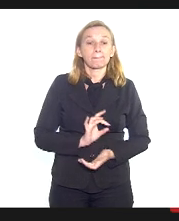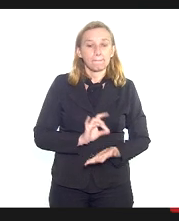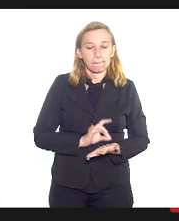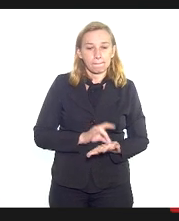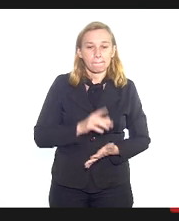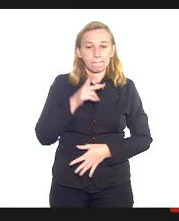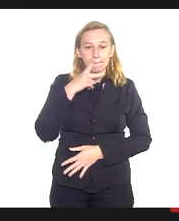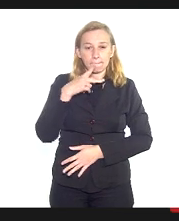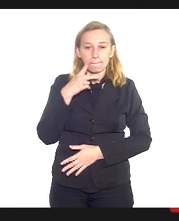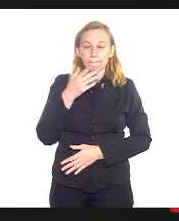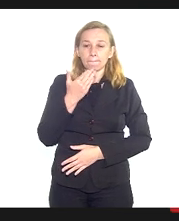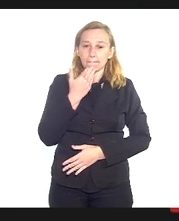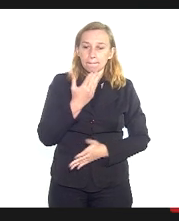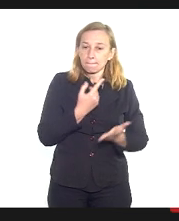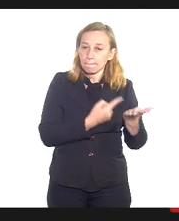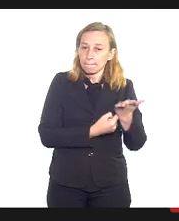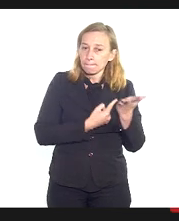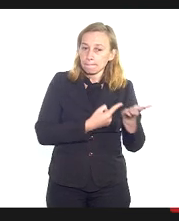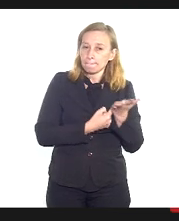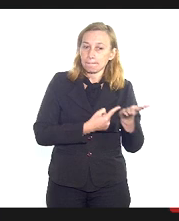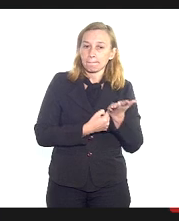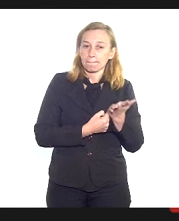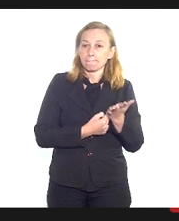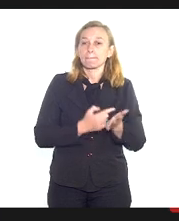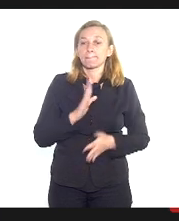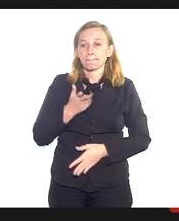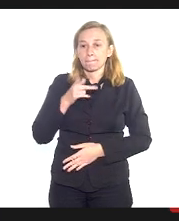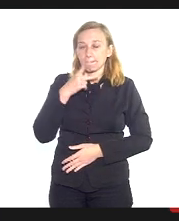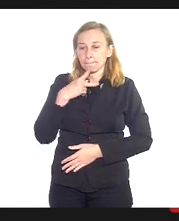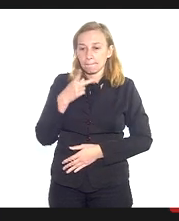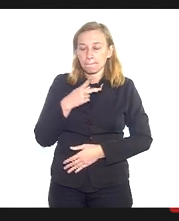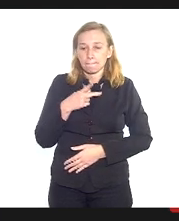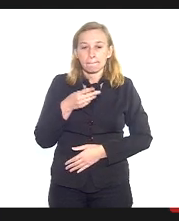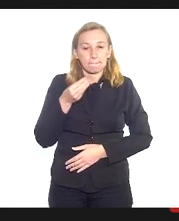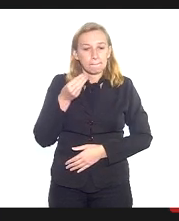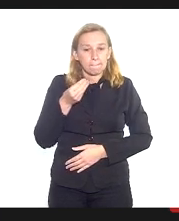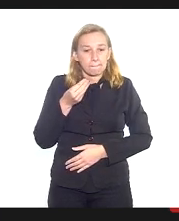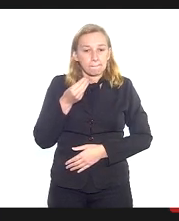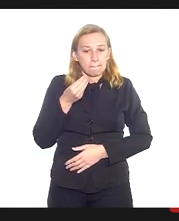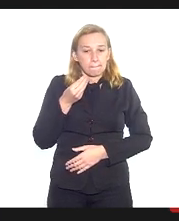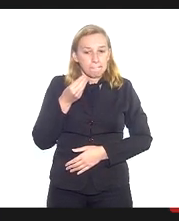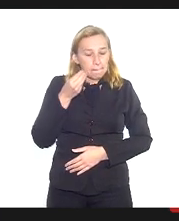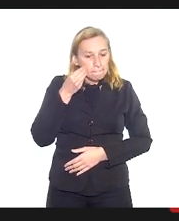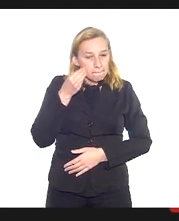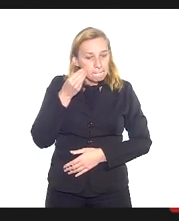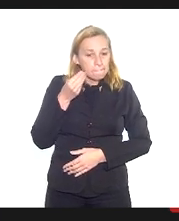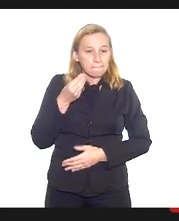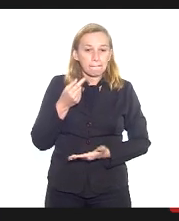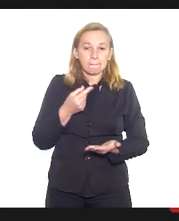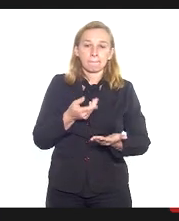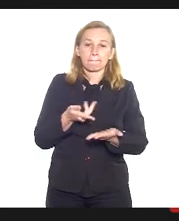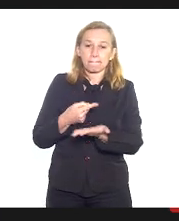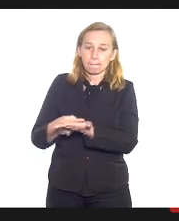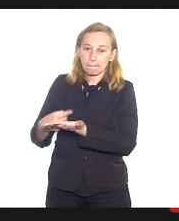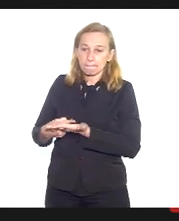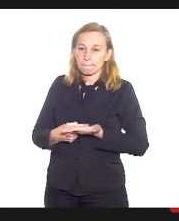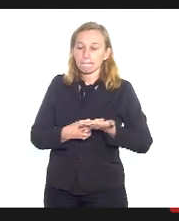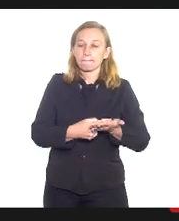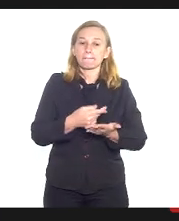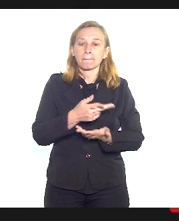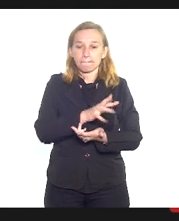rogando assim, uma ajuda, porque, como a gente falou, né, estamos tentando fazer interface com vários